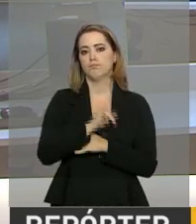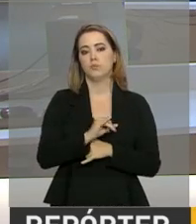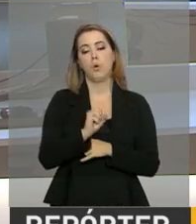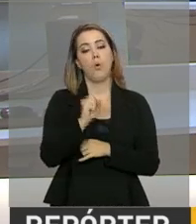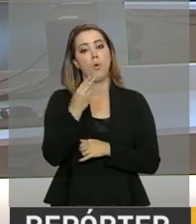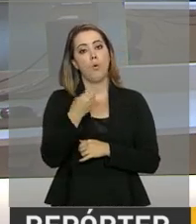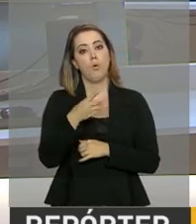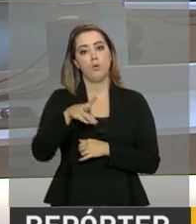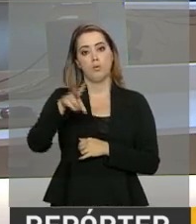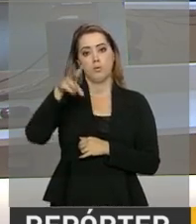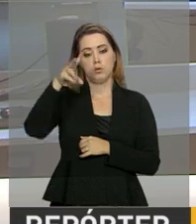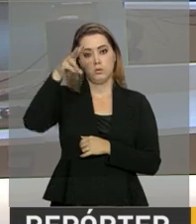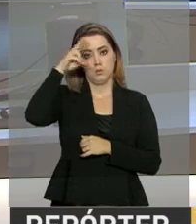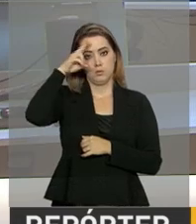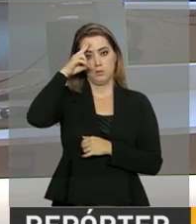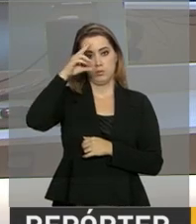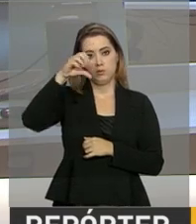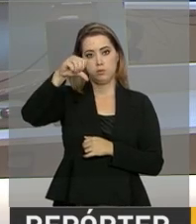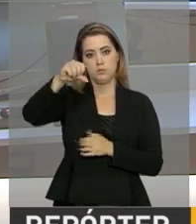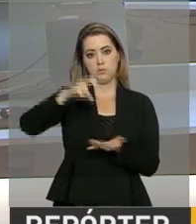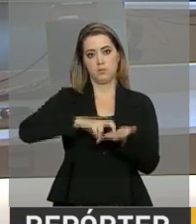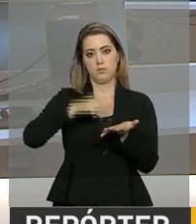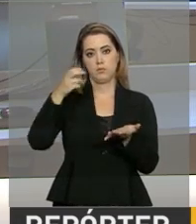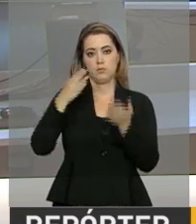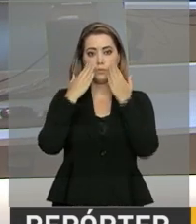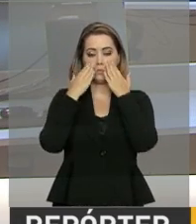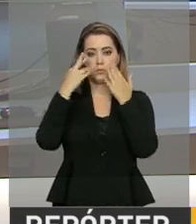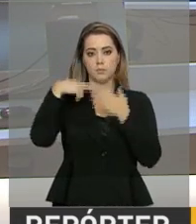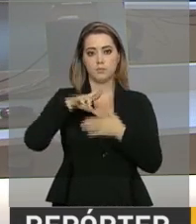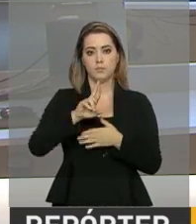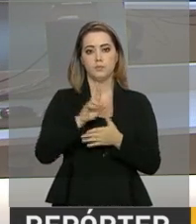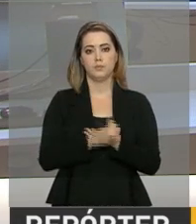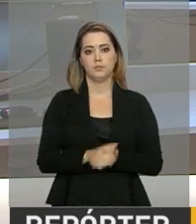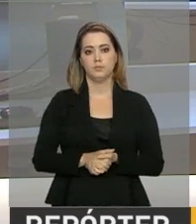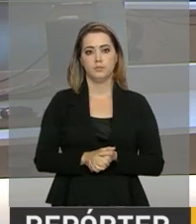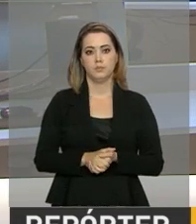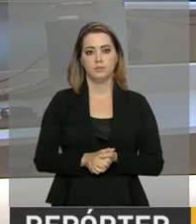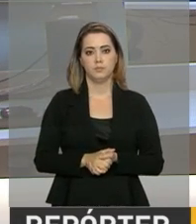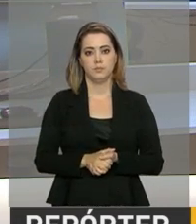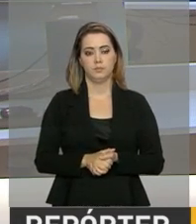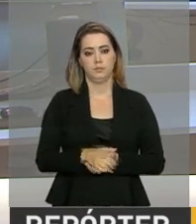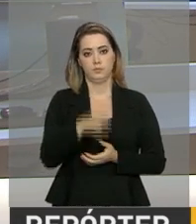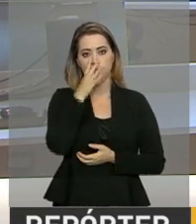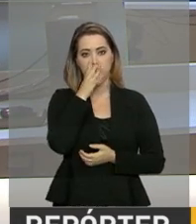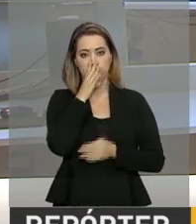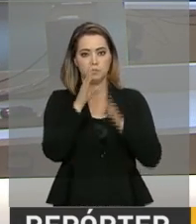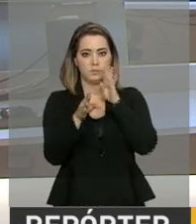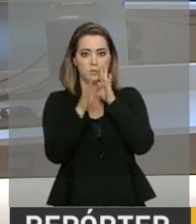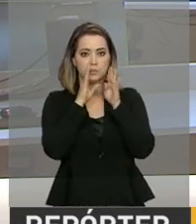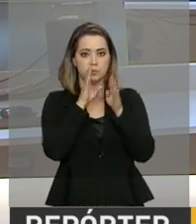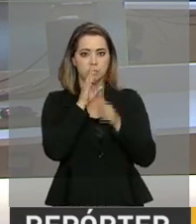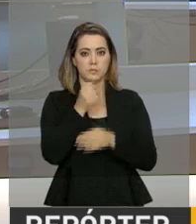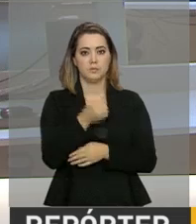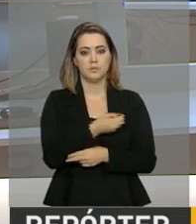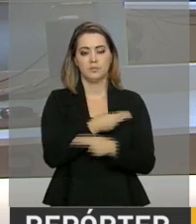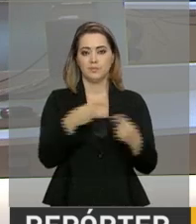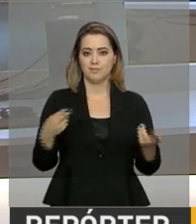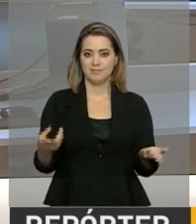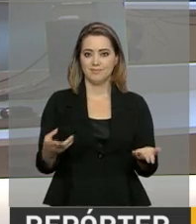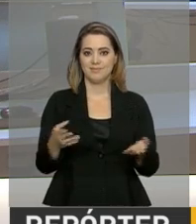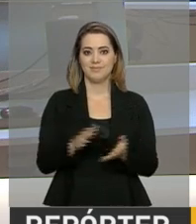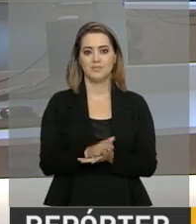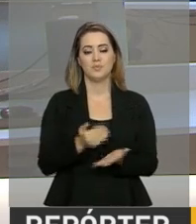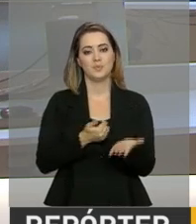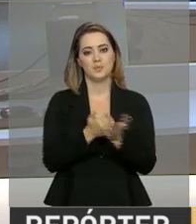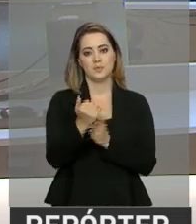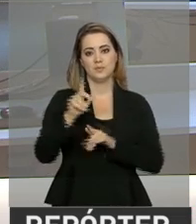na segunda-feira, às 9 da manhã, na primeira edição da semana e do dia do Repórter NBR. Acompanhe também as novidades pelas nossas redes